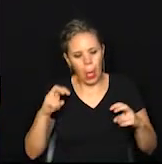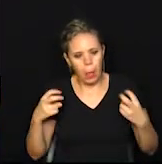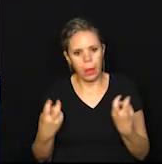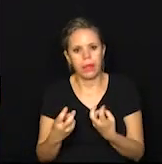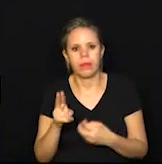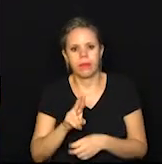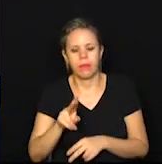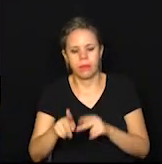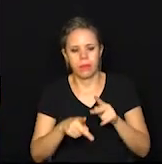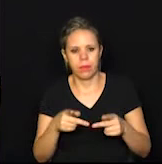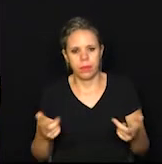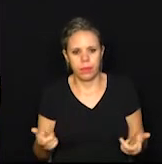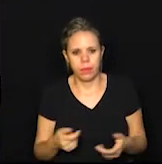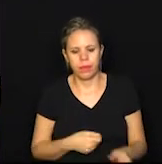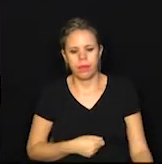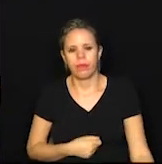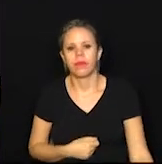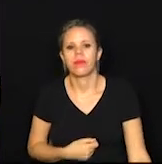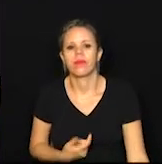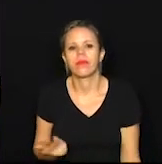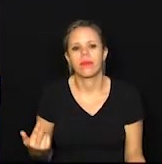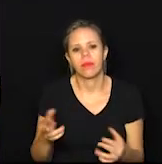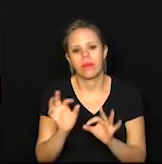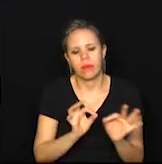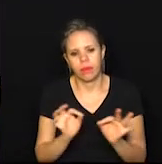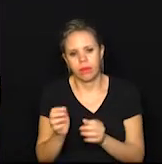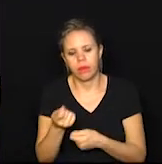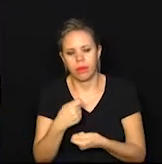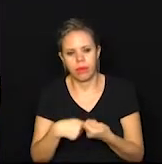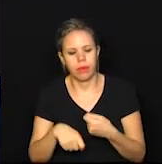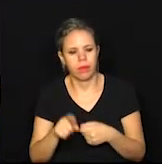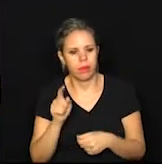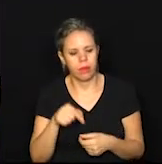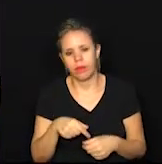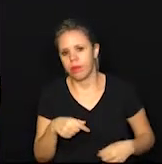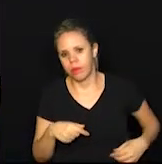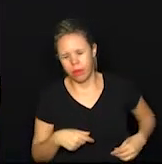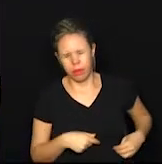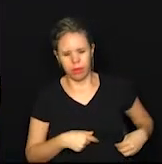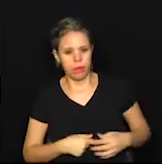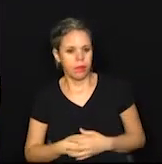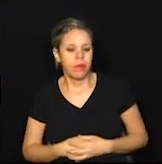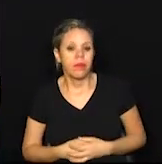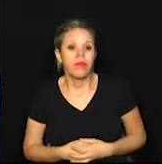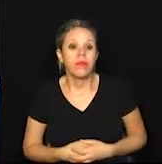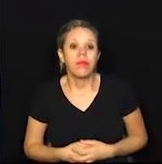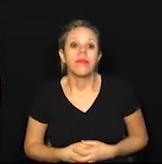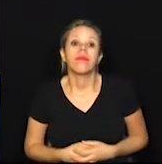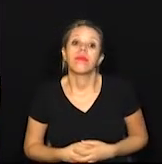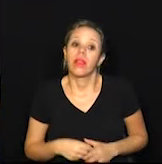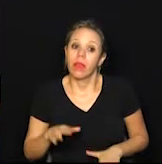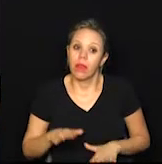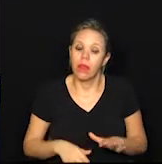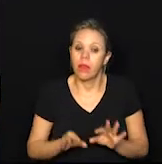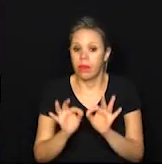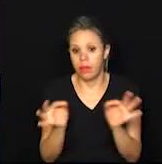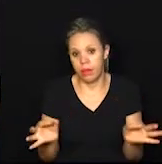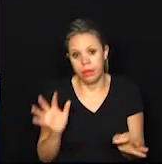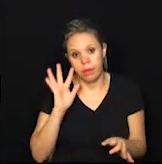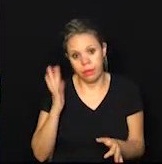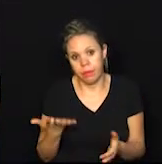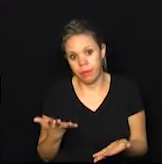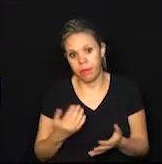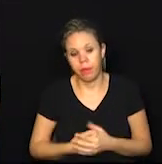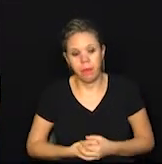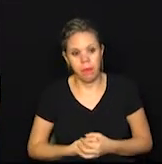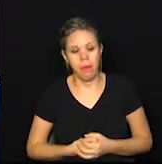da população, de forma bem organizada. Então, isso é um ponto muito, talvez simples para se resolver,